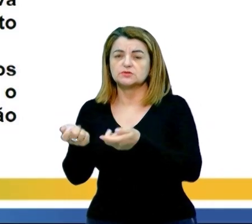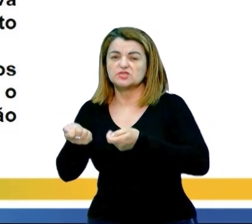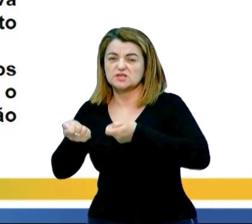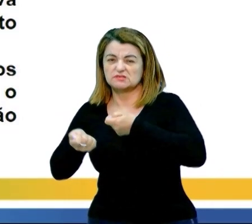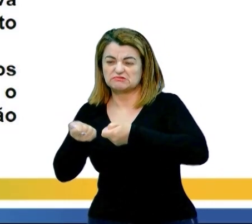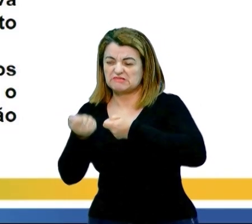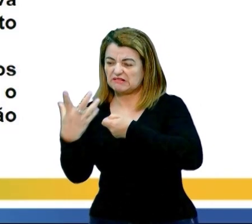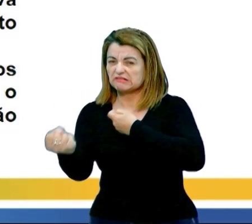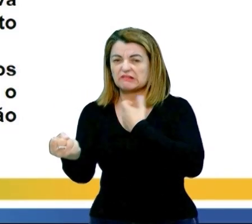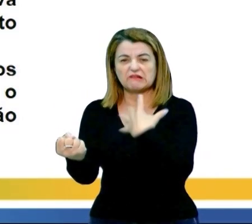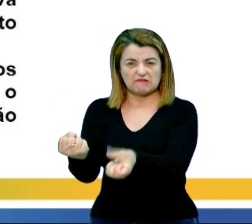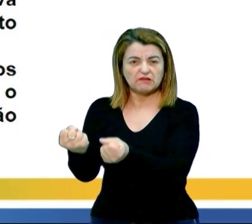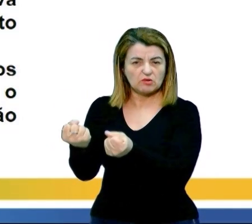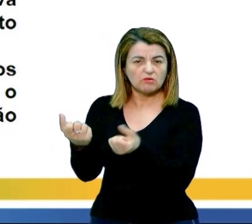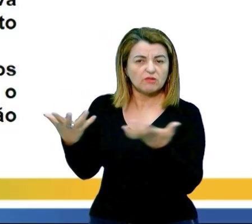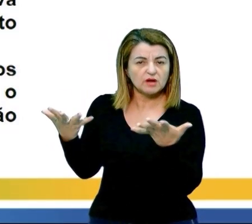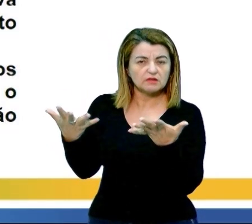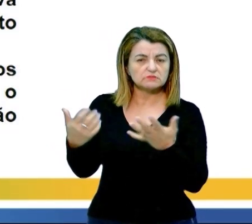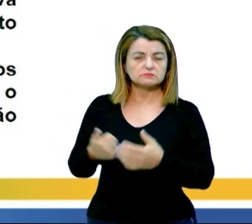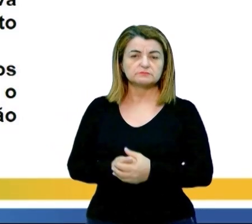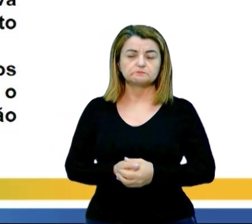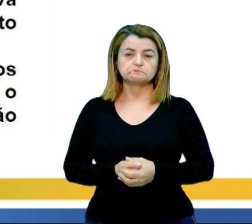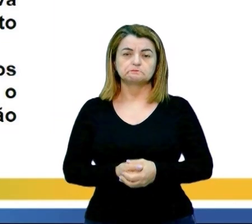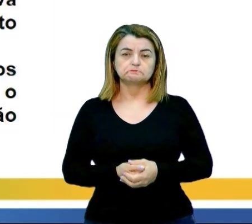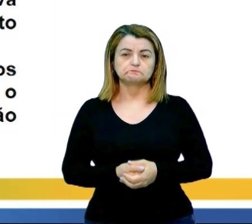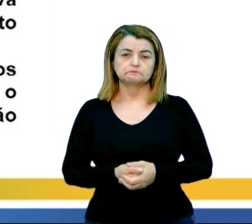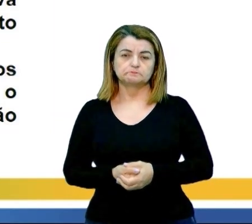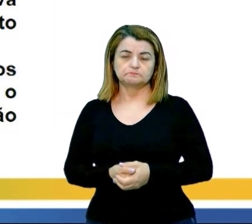resistência ou aceita qualquer forma de resistência.